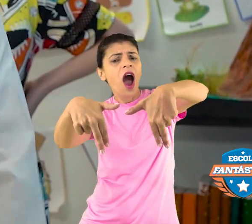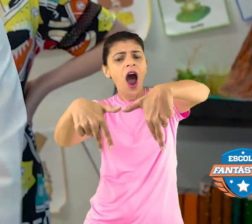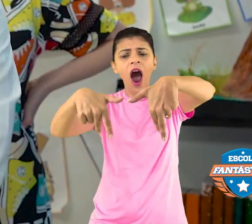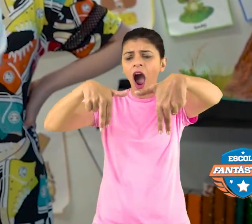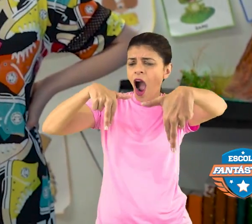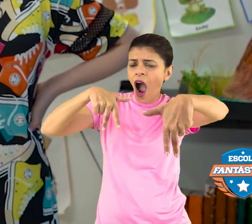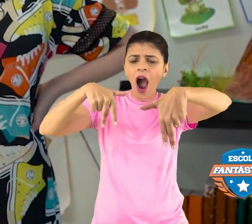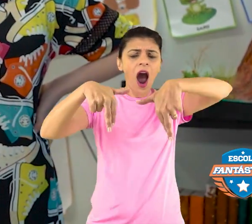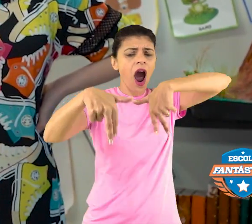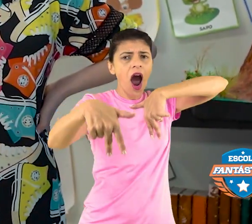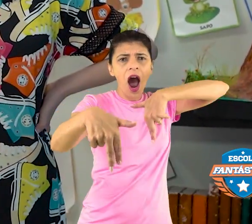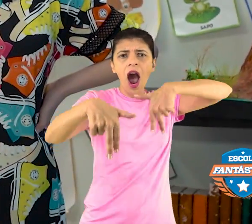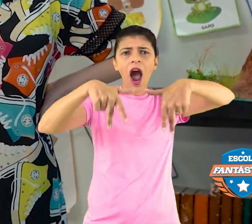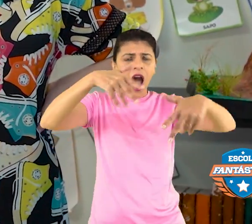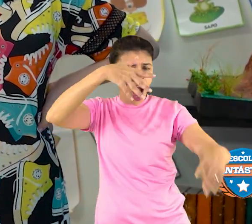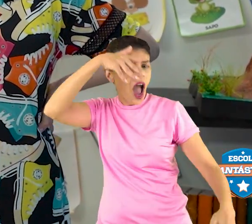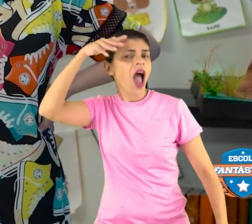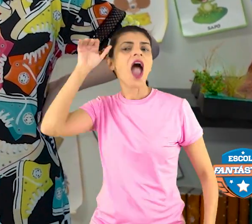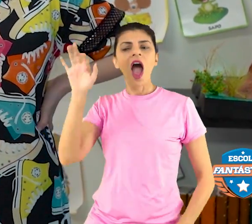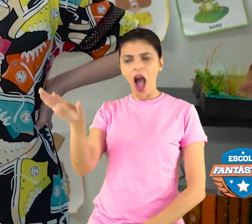É! É!